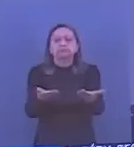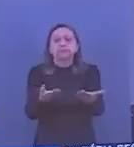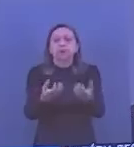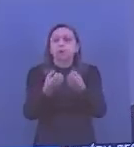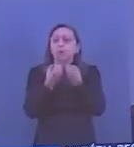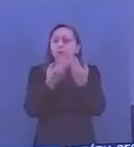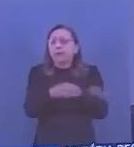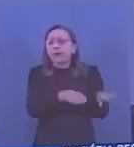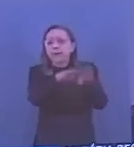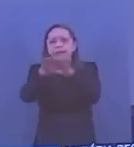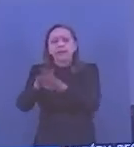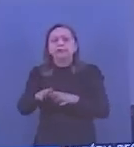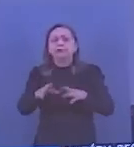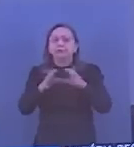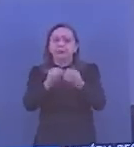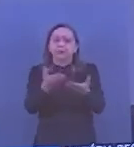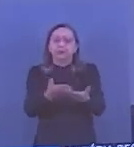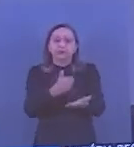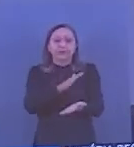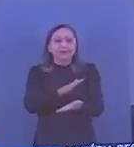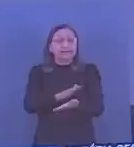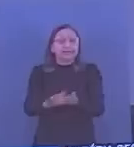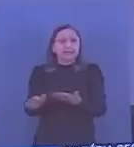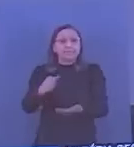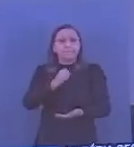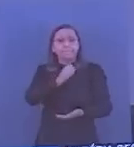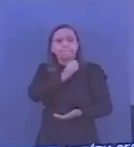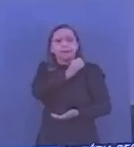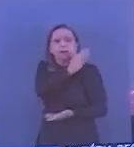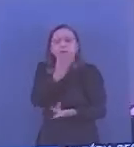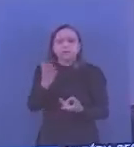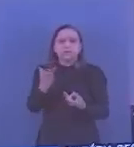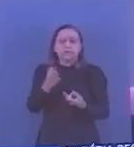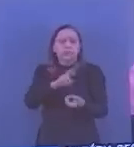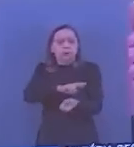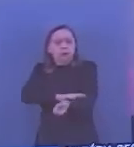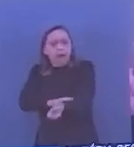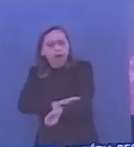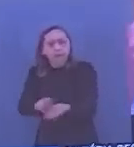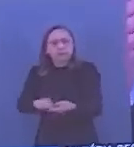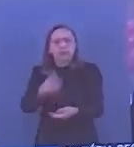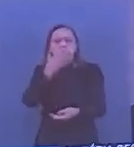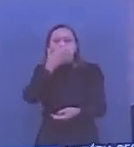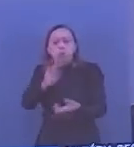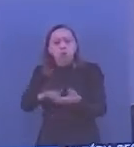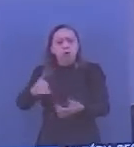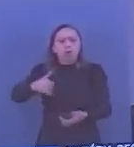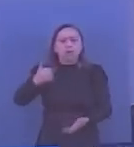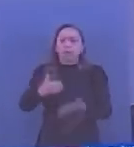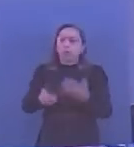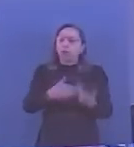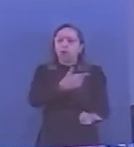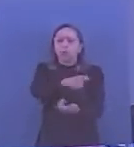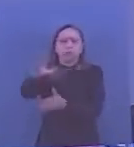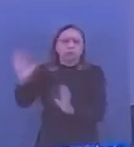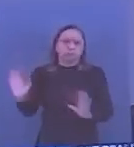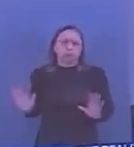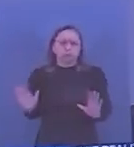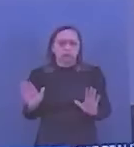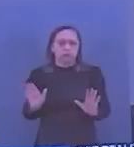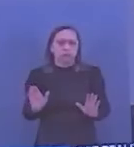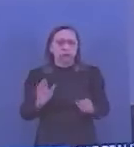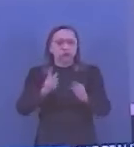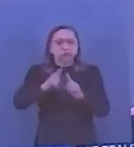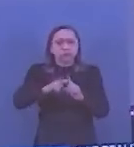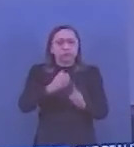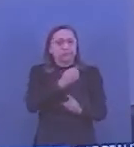o país que mais concentra renda e riqueza, o país que tem a estrutura fundiária entre as mais